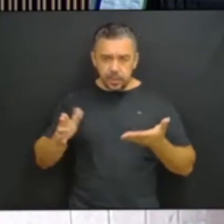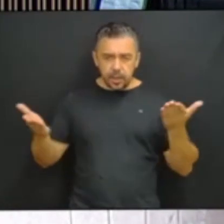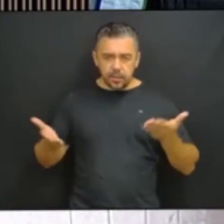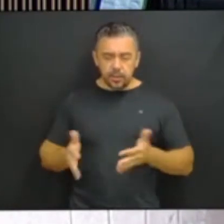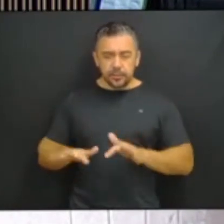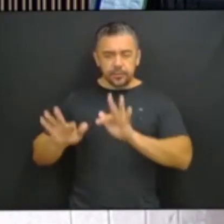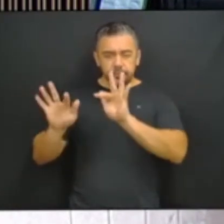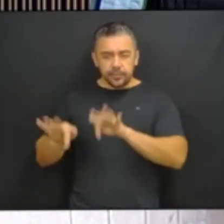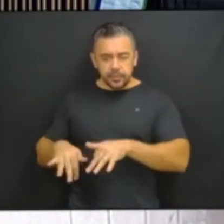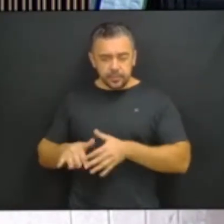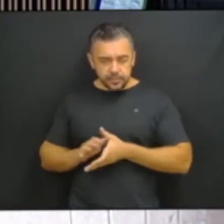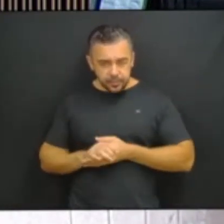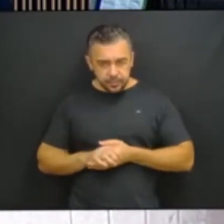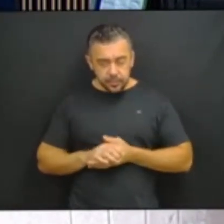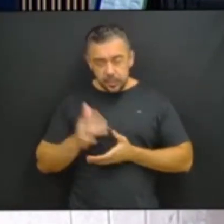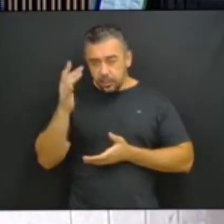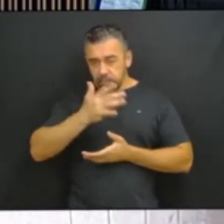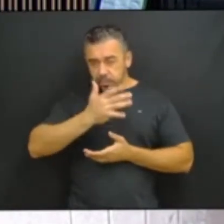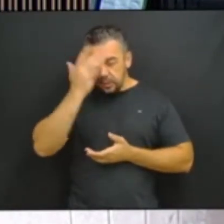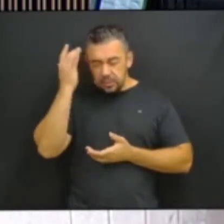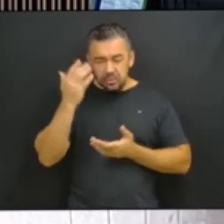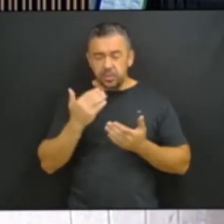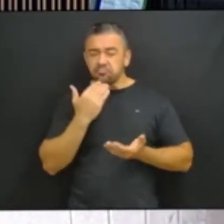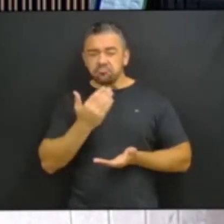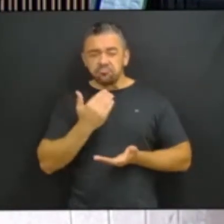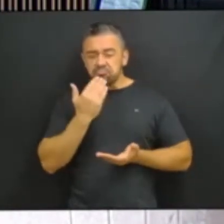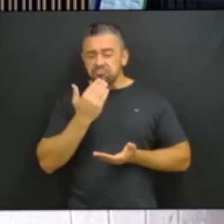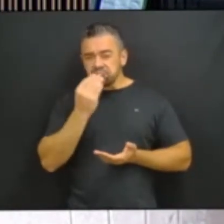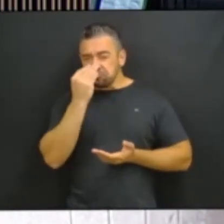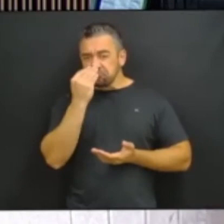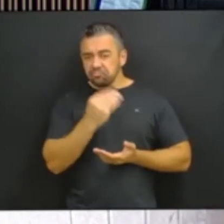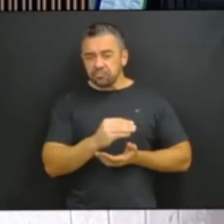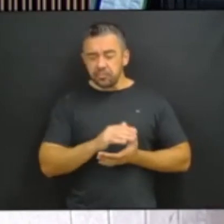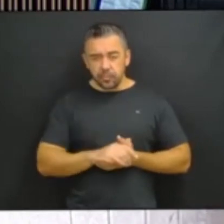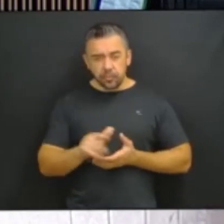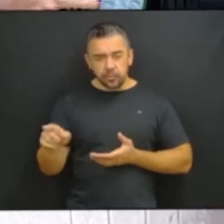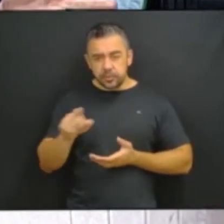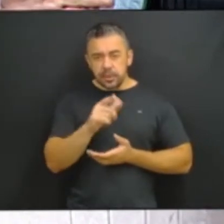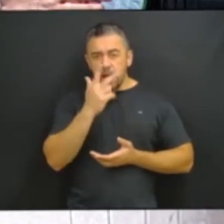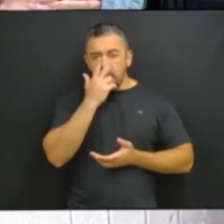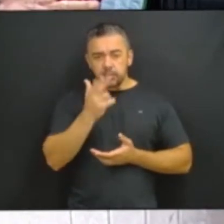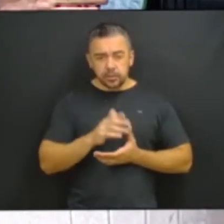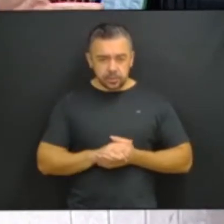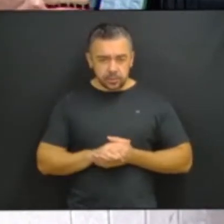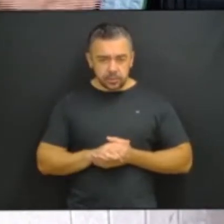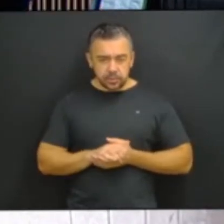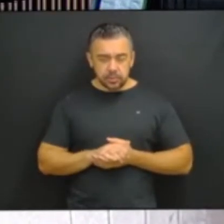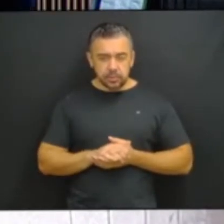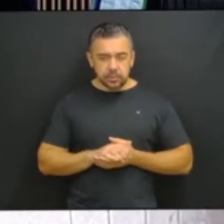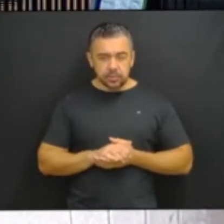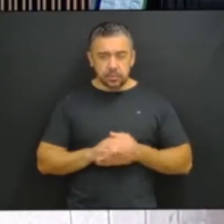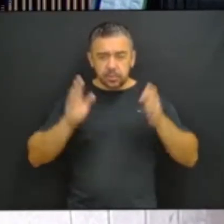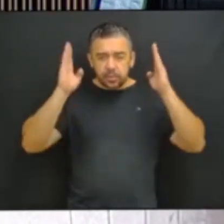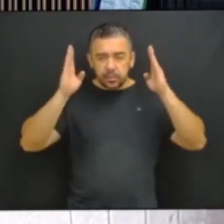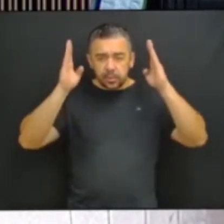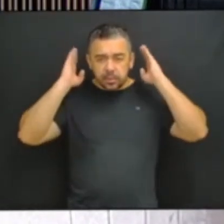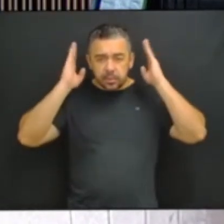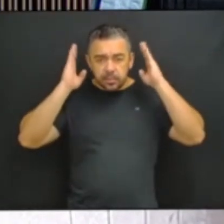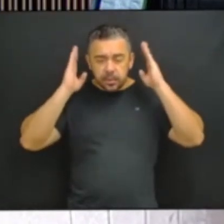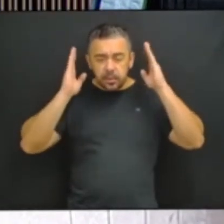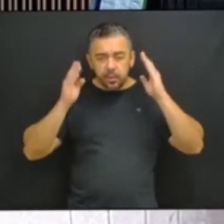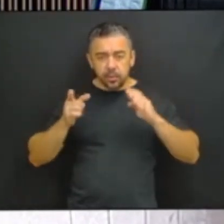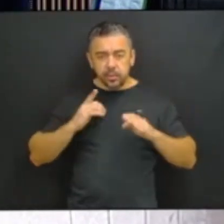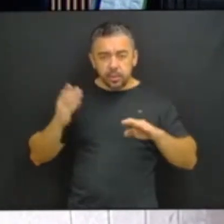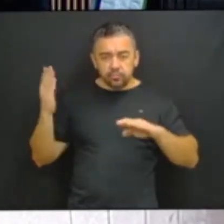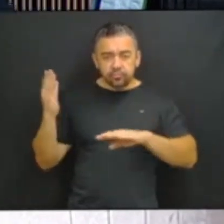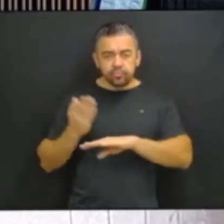ao seu fim e as pessoas não dão mais credibilidade ou vocês já são que o caminhão que passou deu até